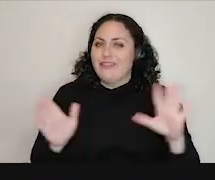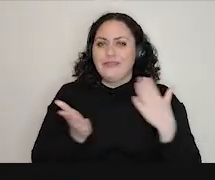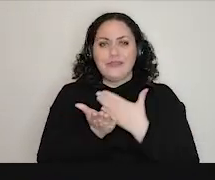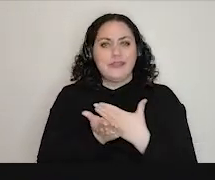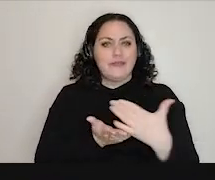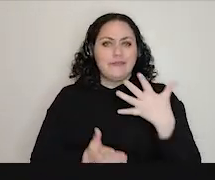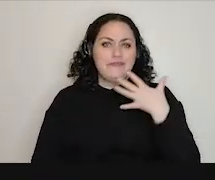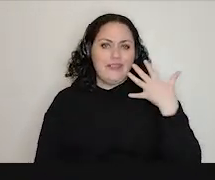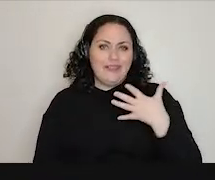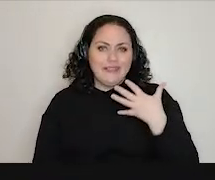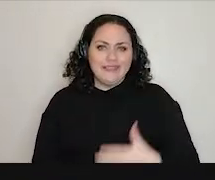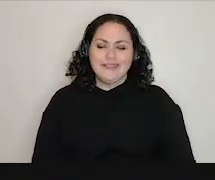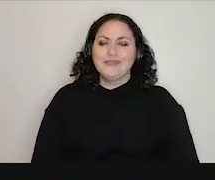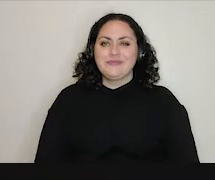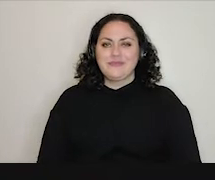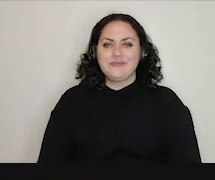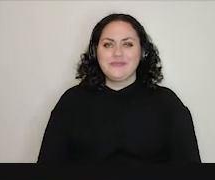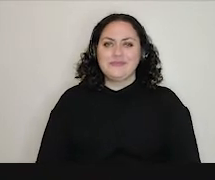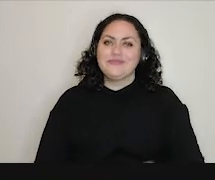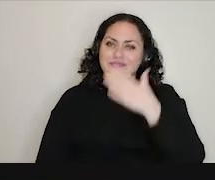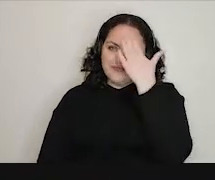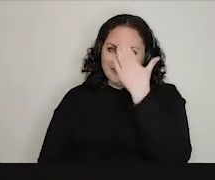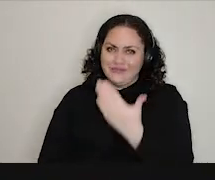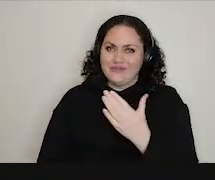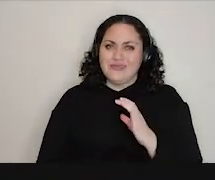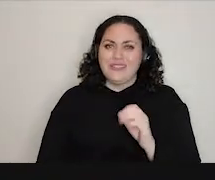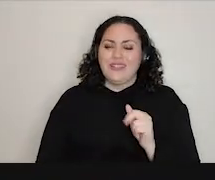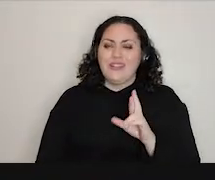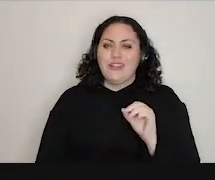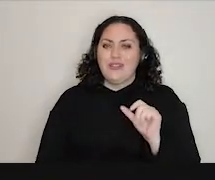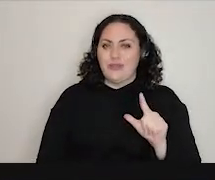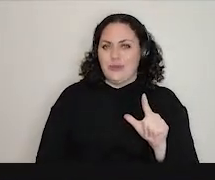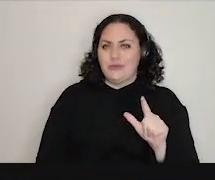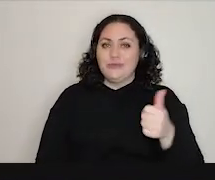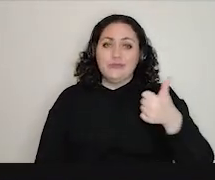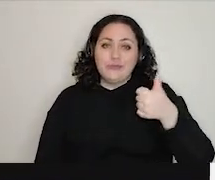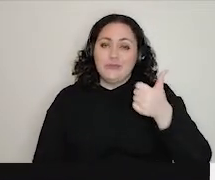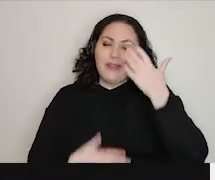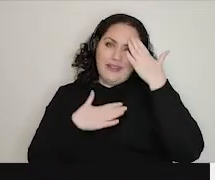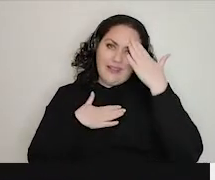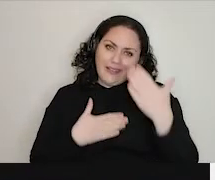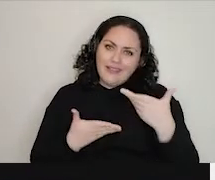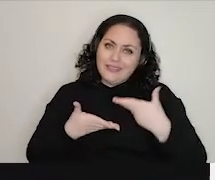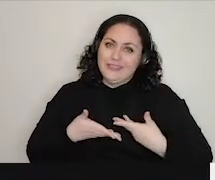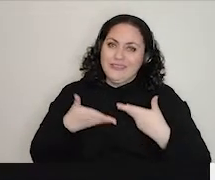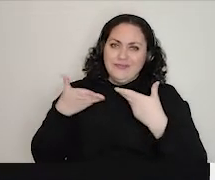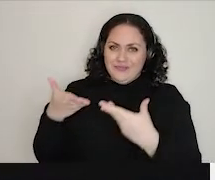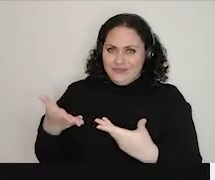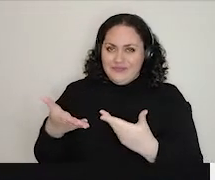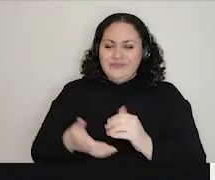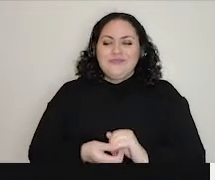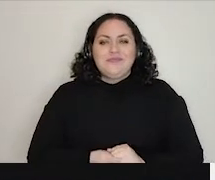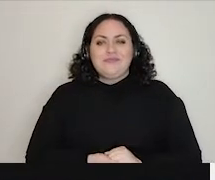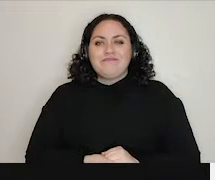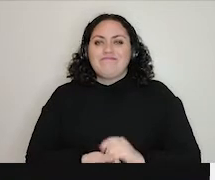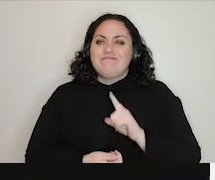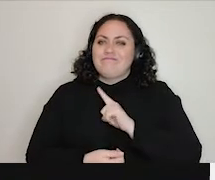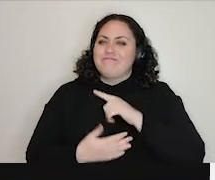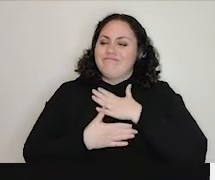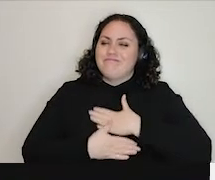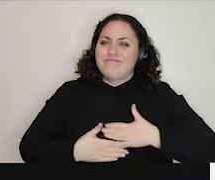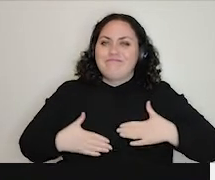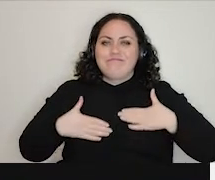ficar à vontade para começar a sua palestra. Obrigado, Carol. Primeiramente, quero agradecer o convite. É